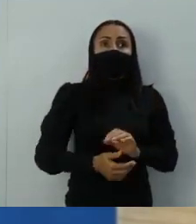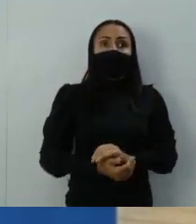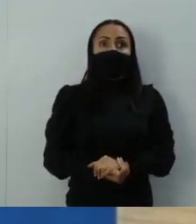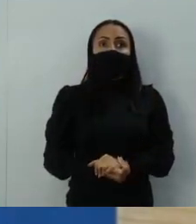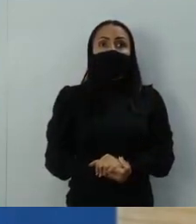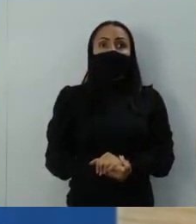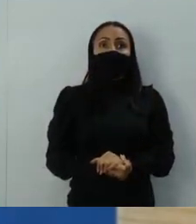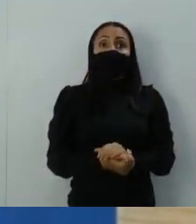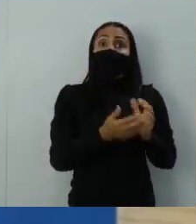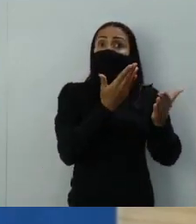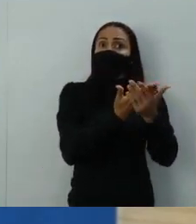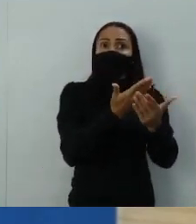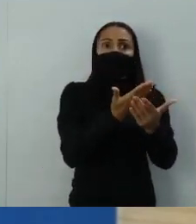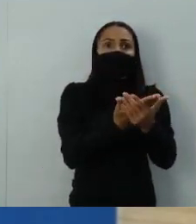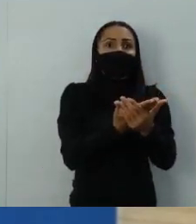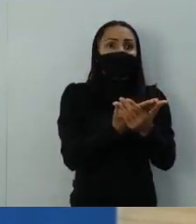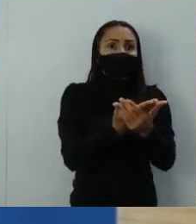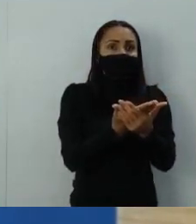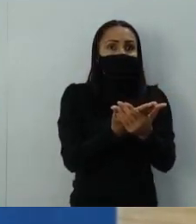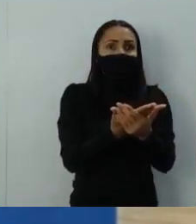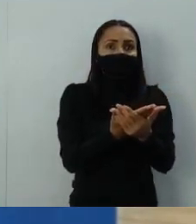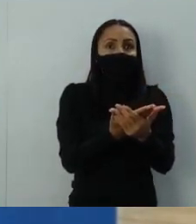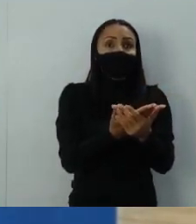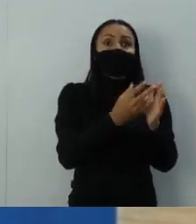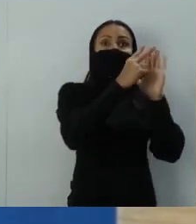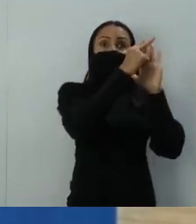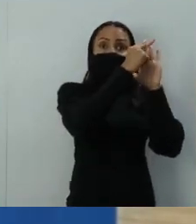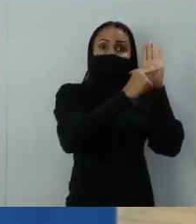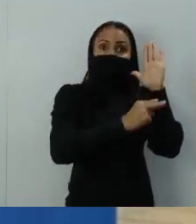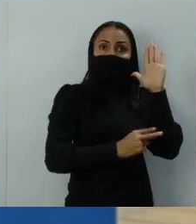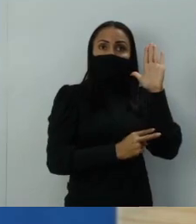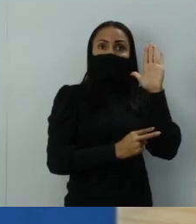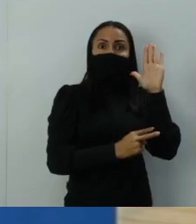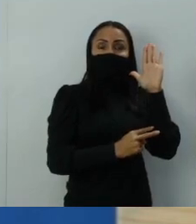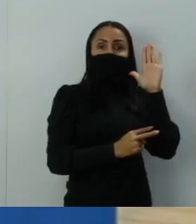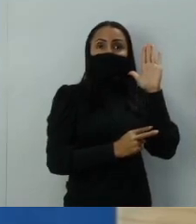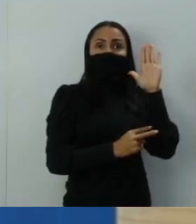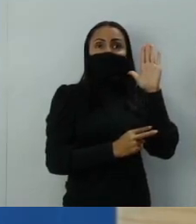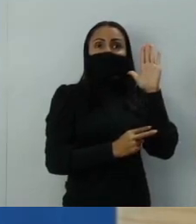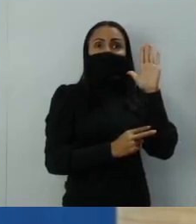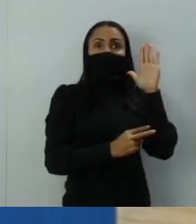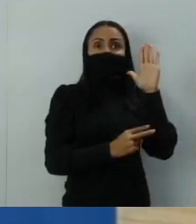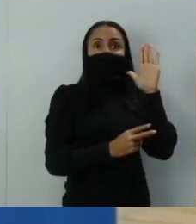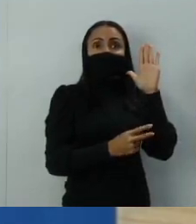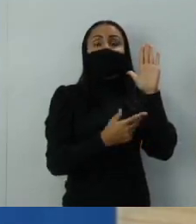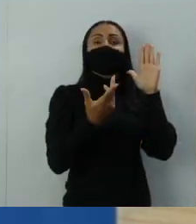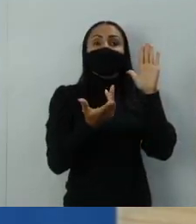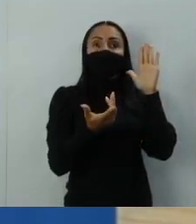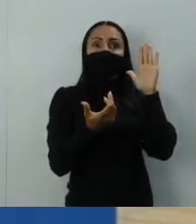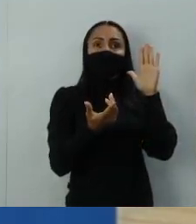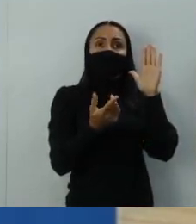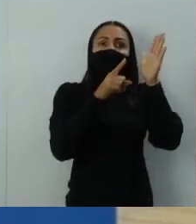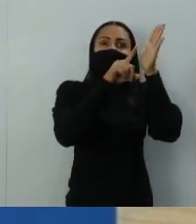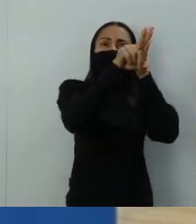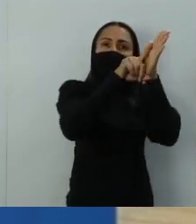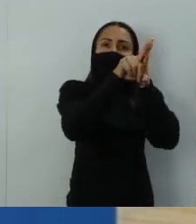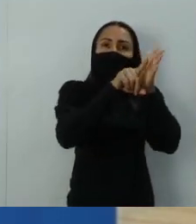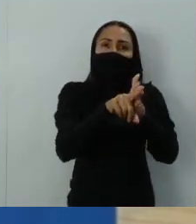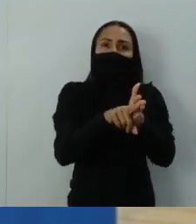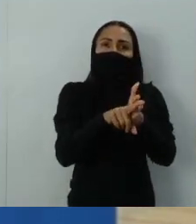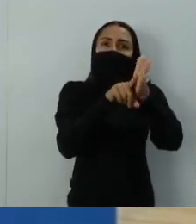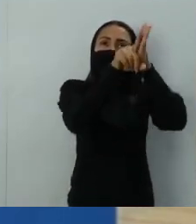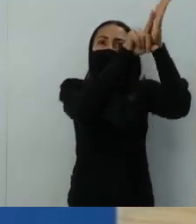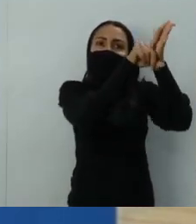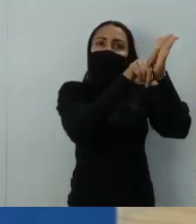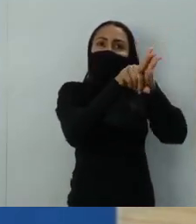estudar, ler, como também questionar, perguntar se aquilo